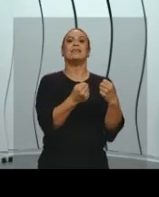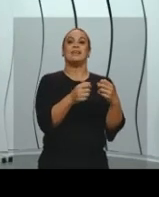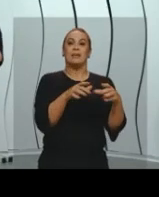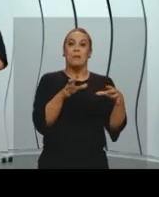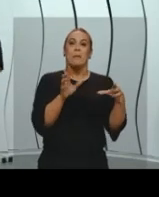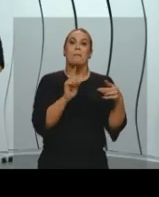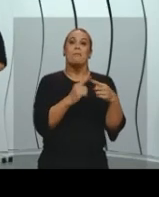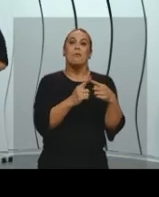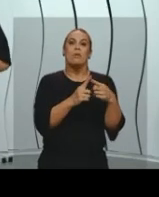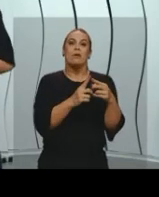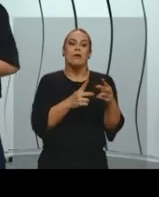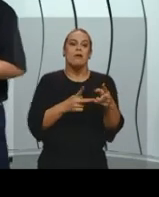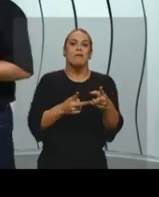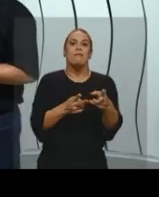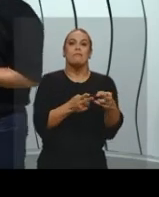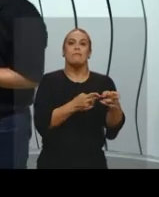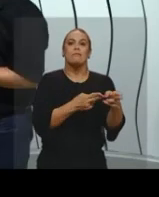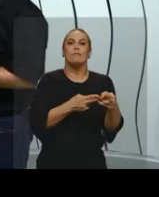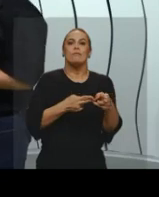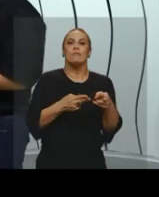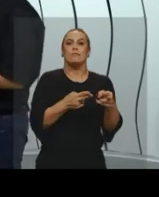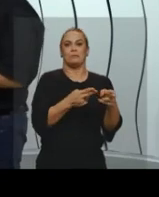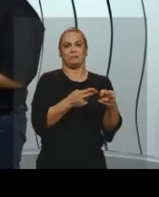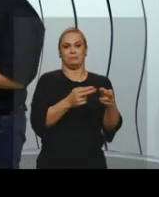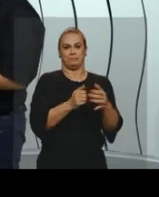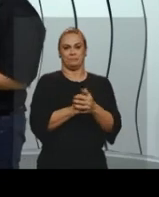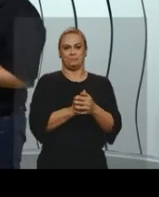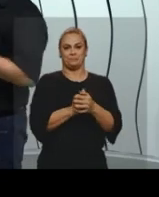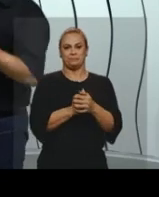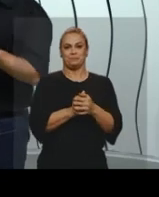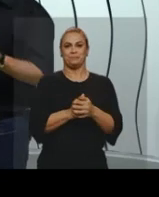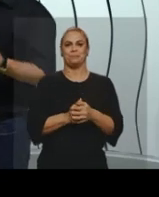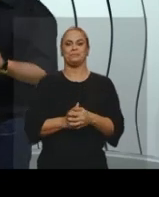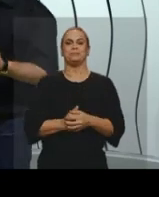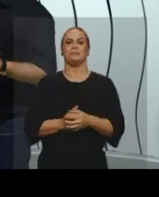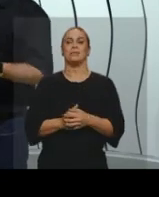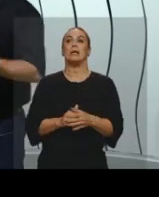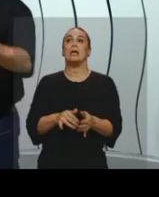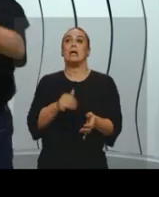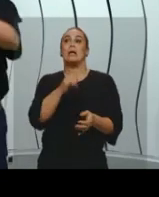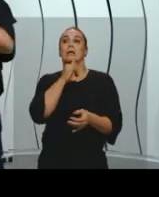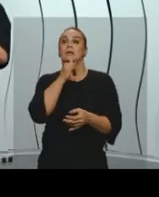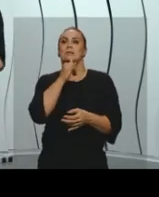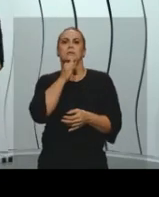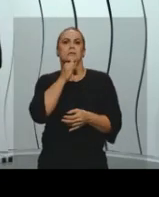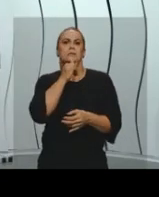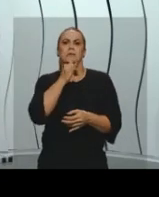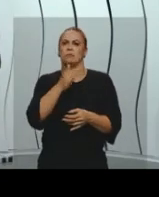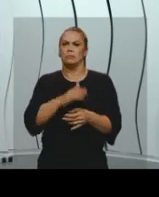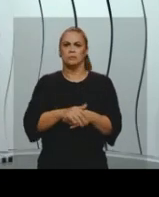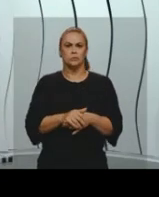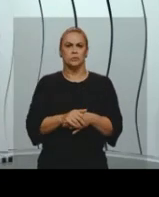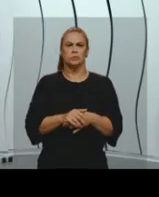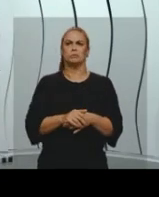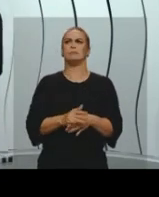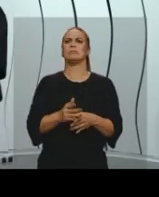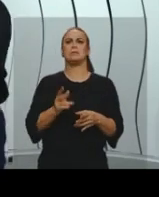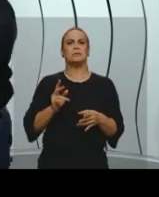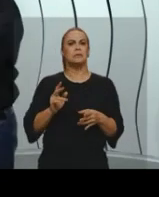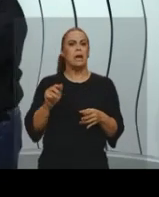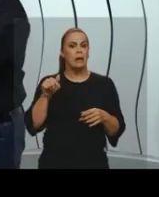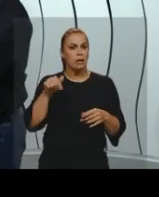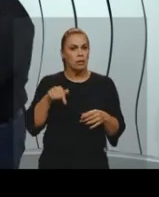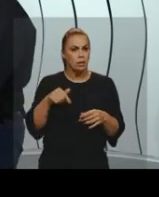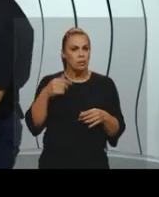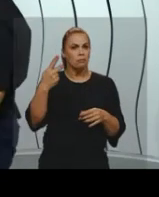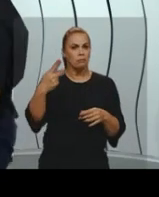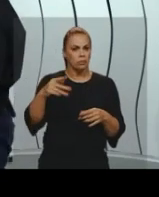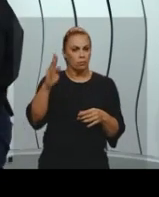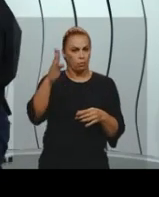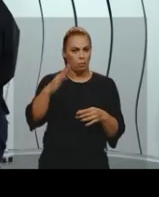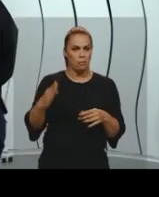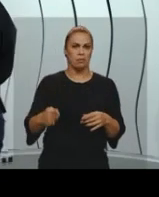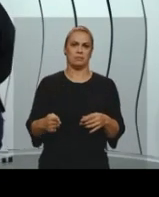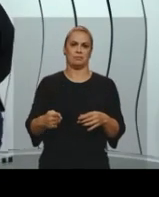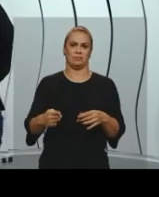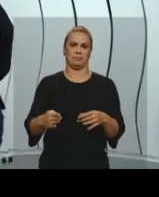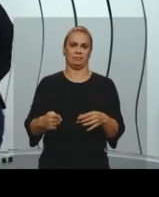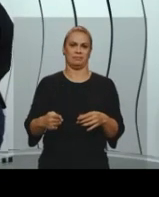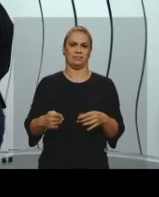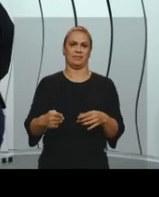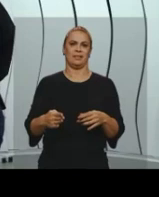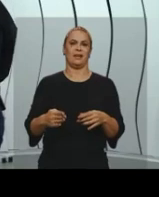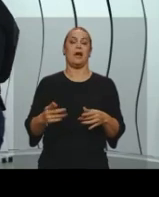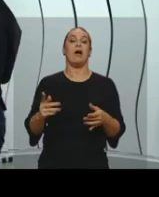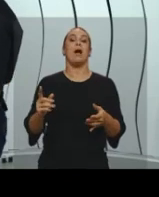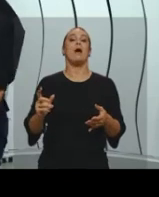Fortalece o grupo de mercadinhos, tá? Bom, exemplo clássico e exemplo para nós bastante presente, Mercosul, ok?